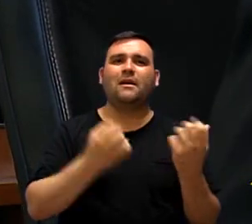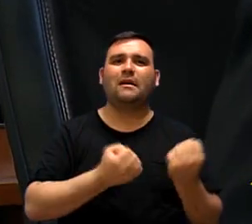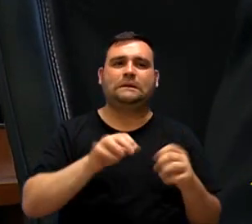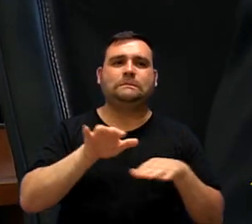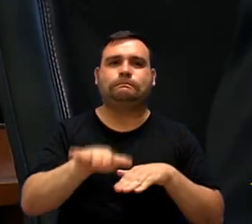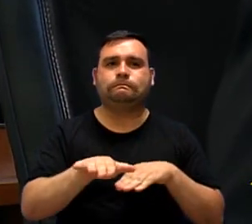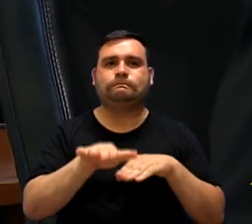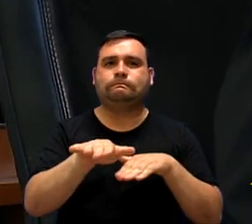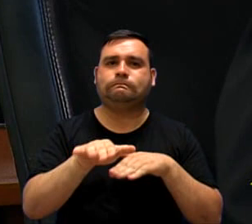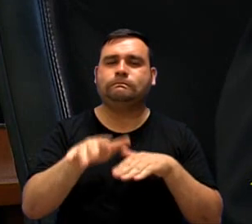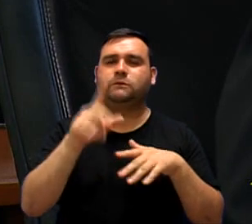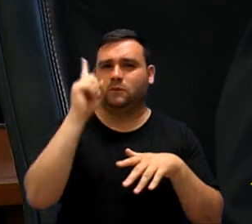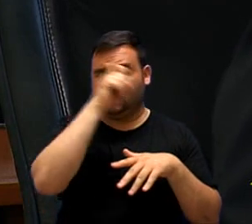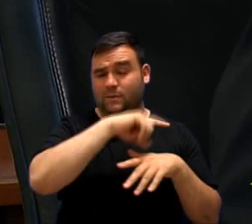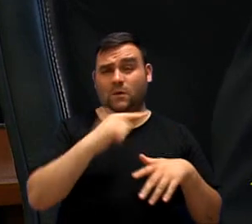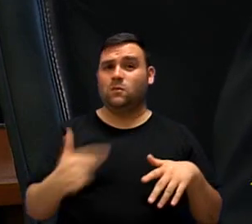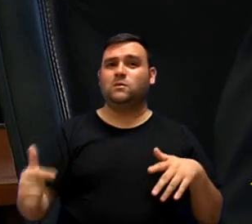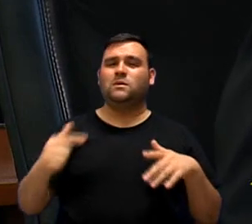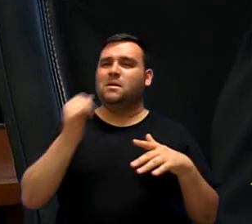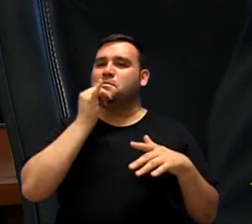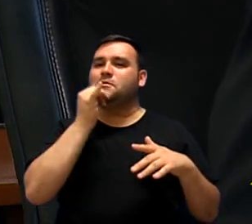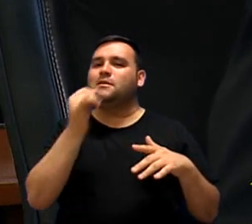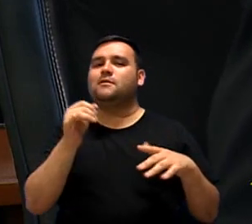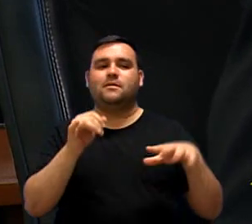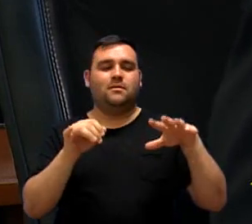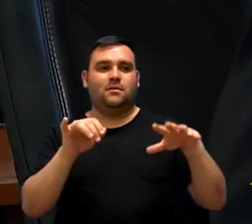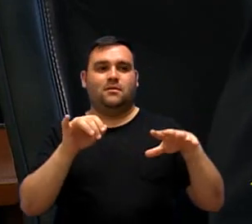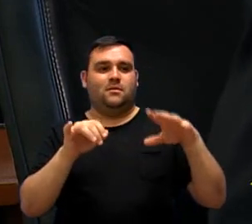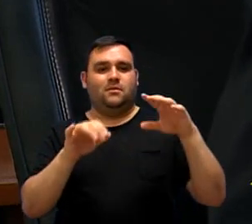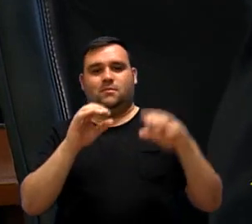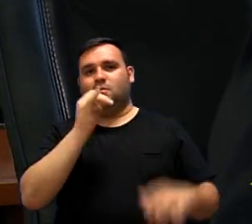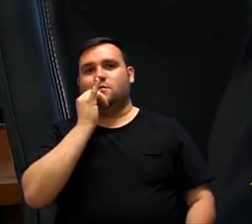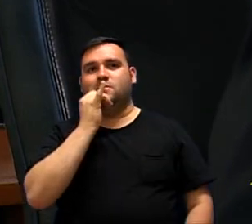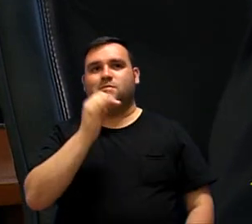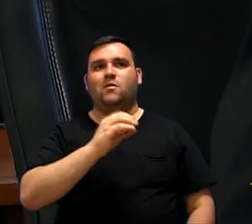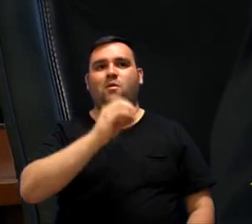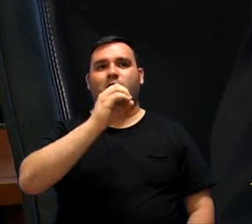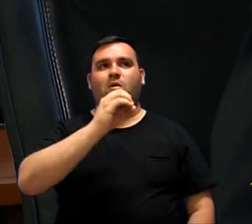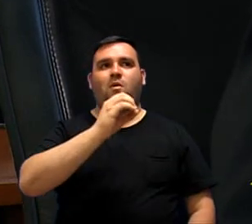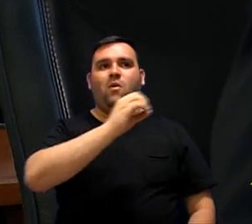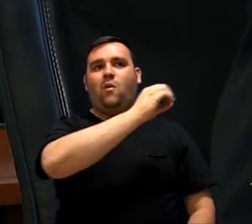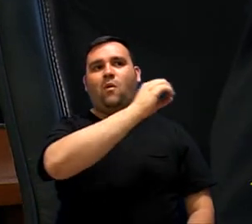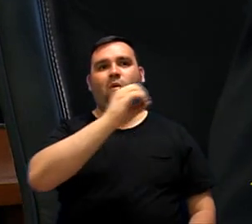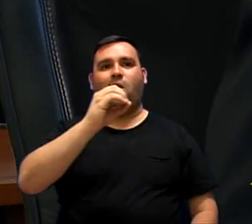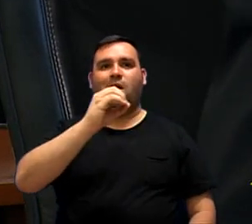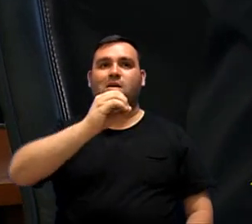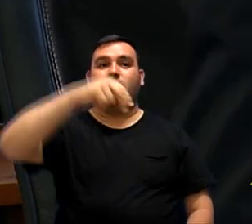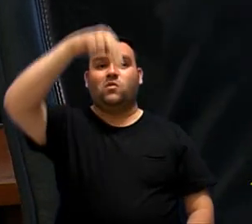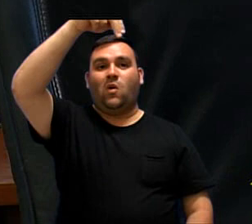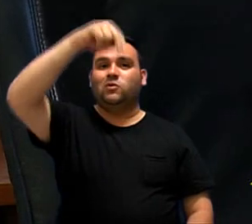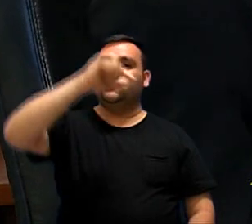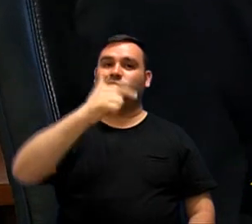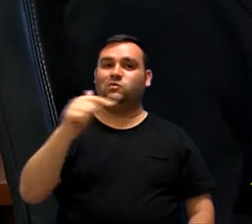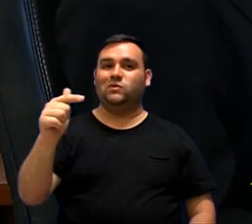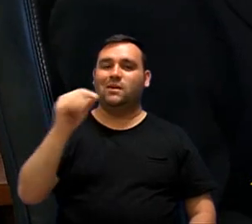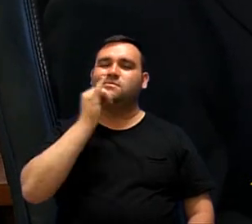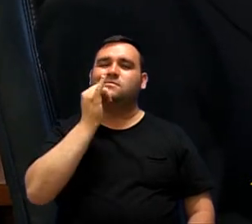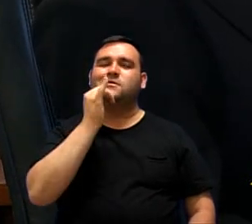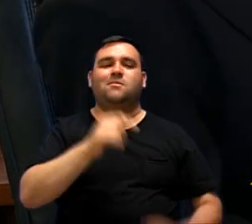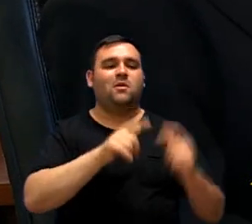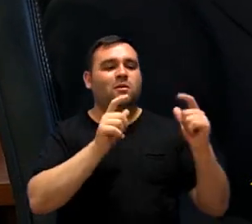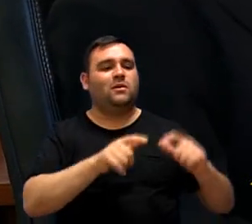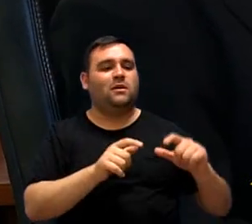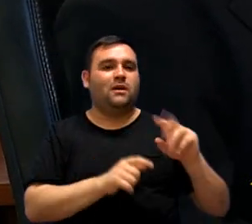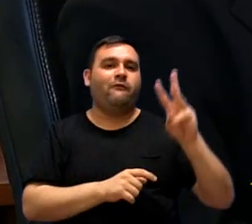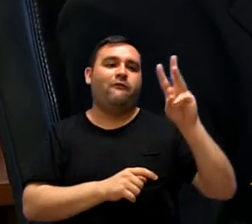trânsito. Não existe uma ligação oeste-norte. Não há, ali pela, saindo ali